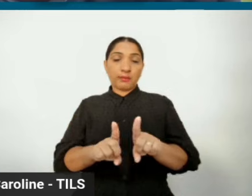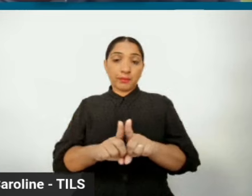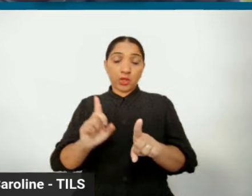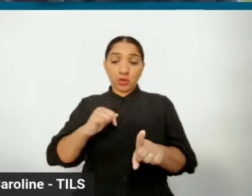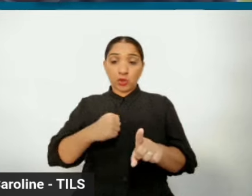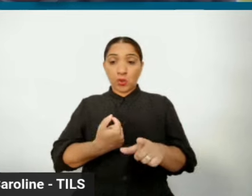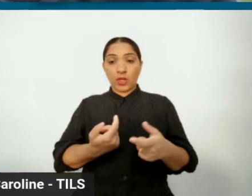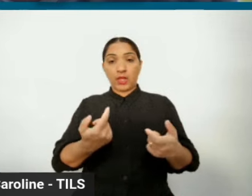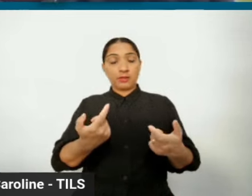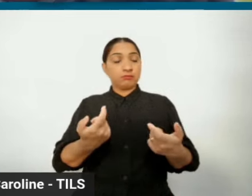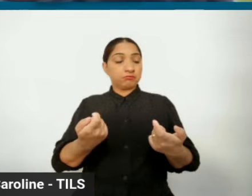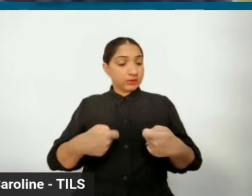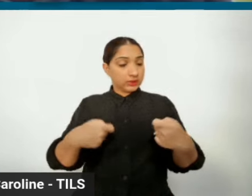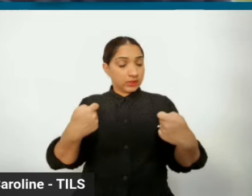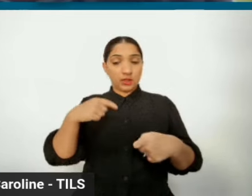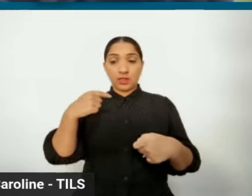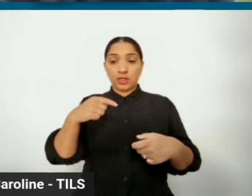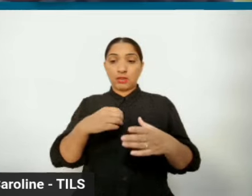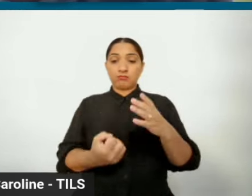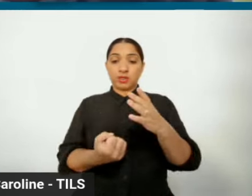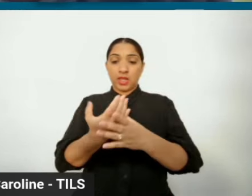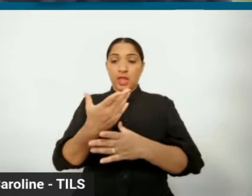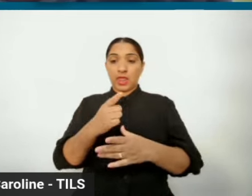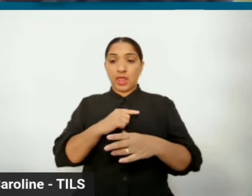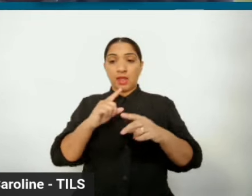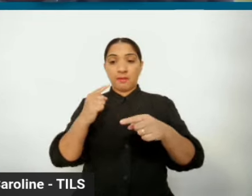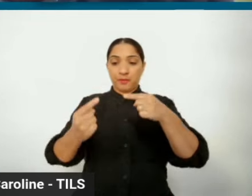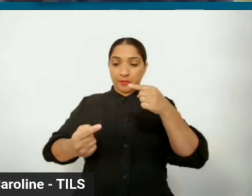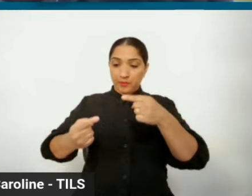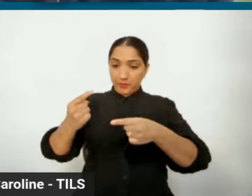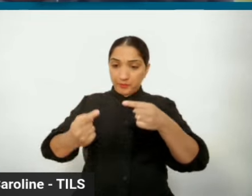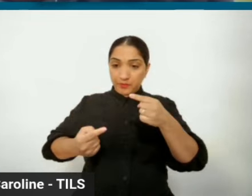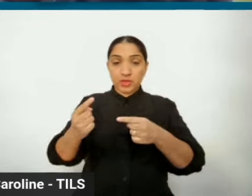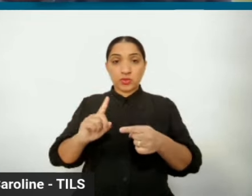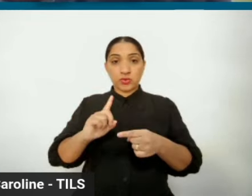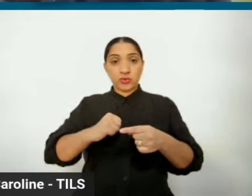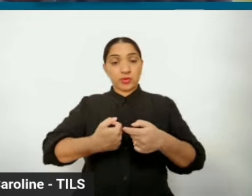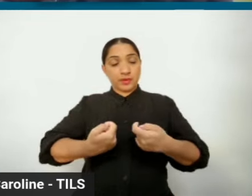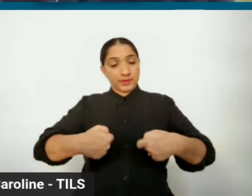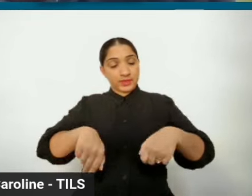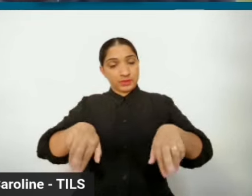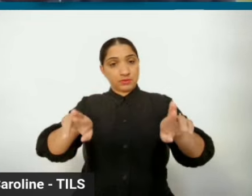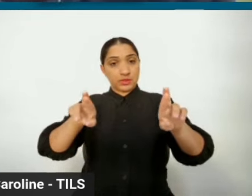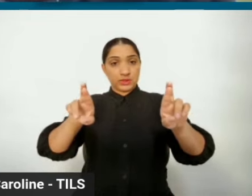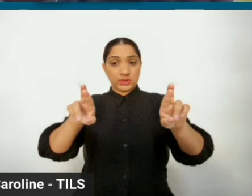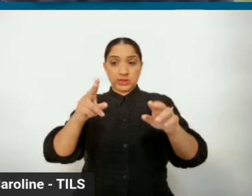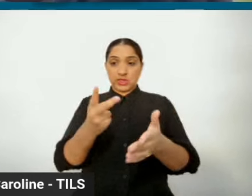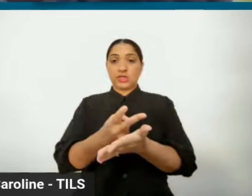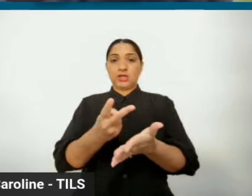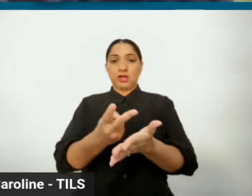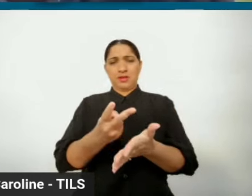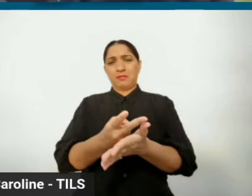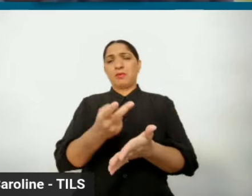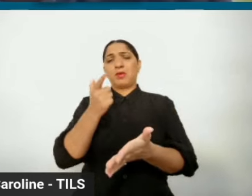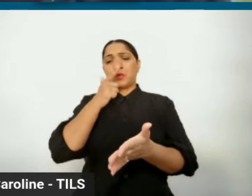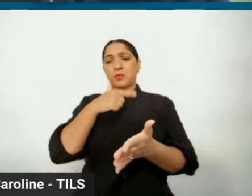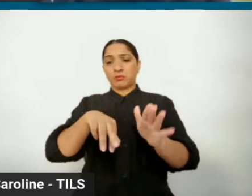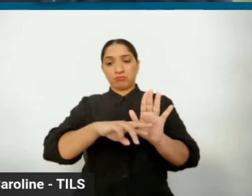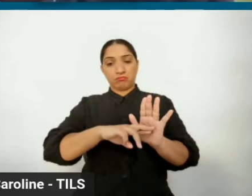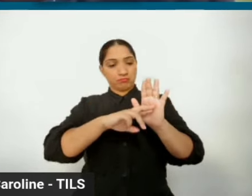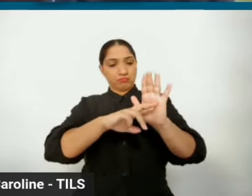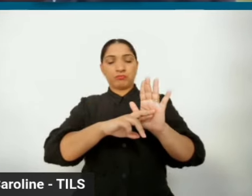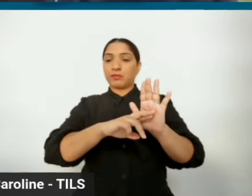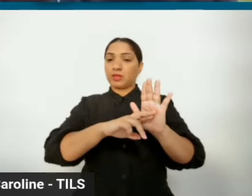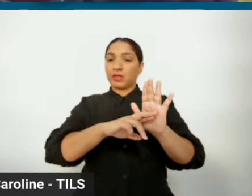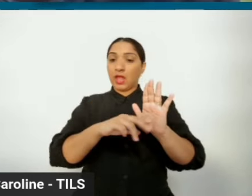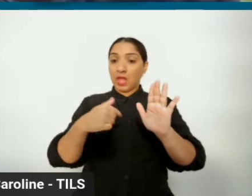serem implementadas. Então, nós temos que contar sempre com algum representante, alguma representante que possa